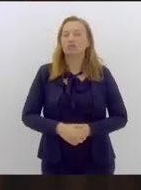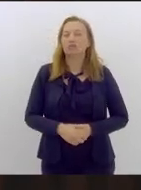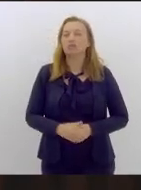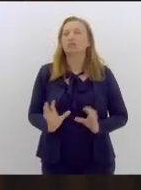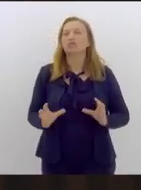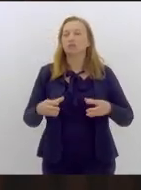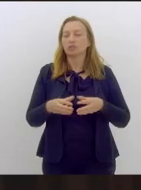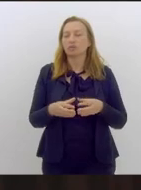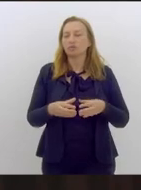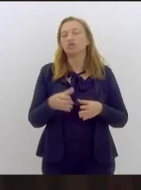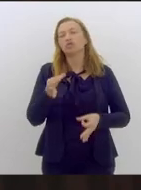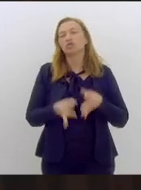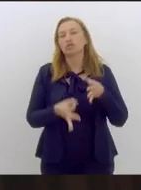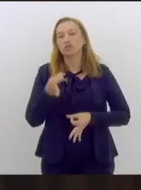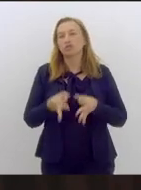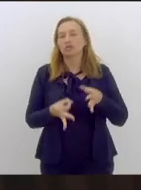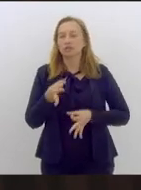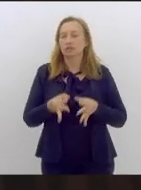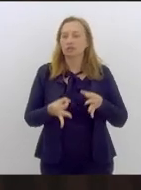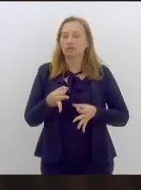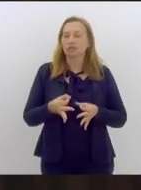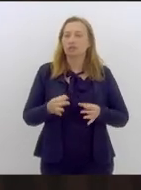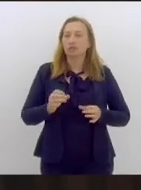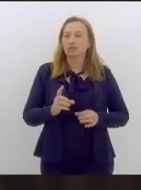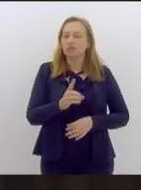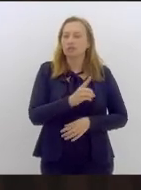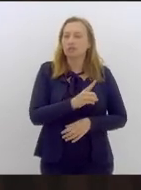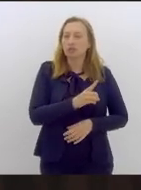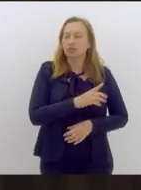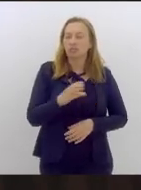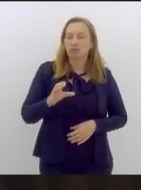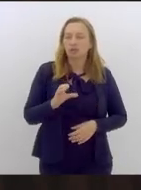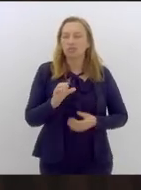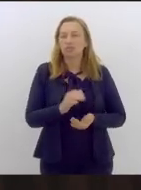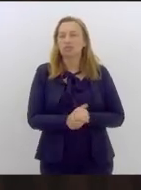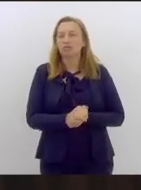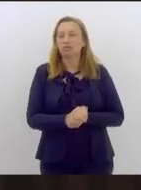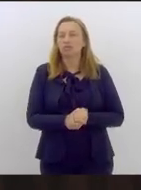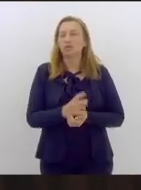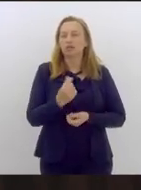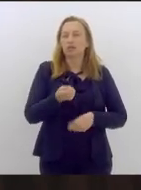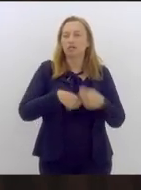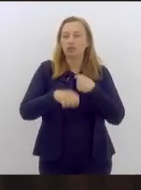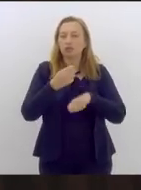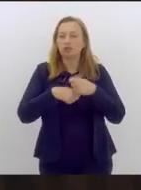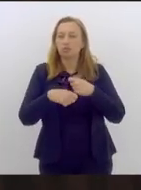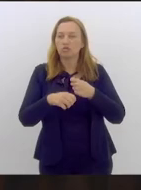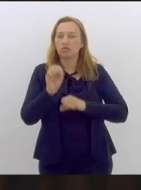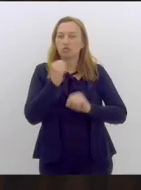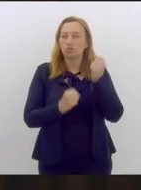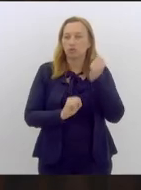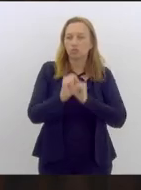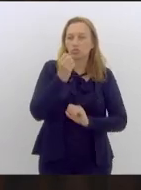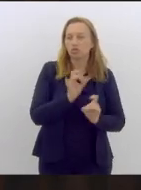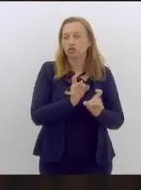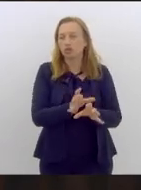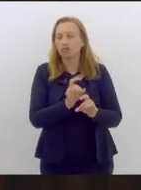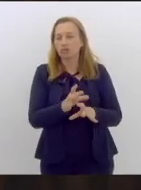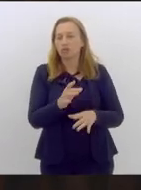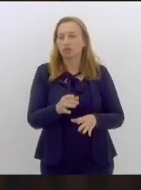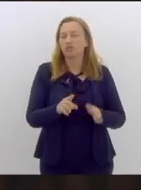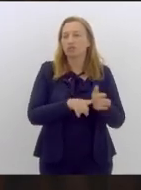das comissões de Constituição e Justiça, de Defesa do Consumidor, de Economia, Indústria e Comércio e de Orçamento,